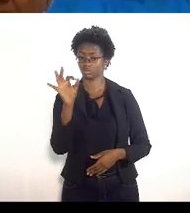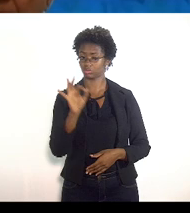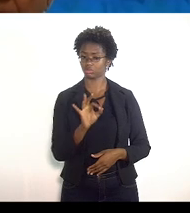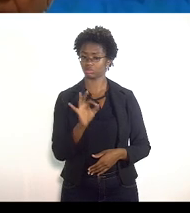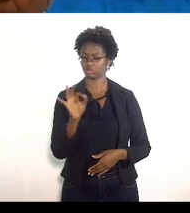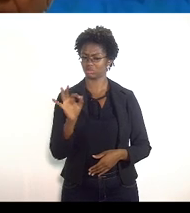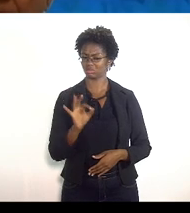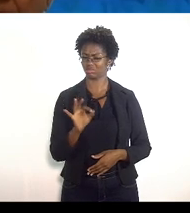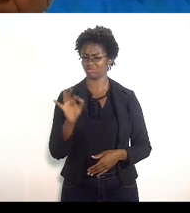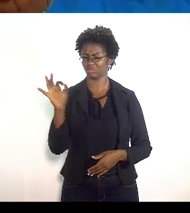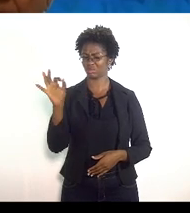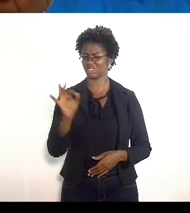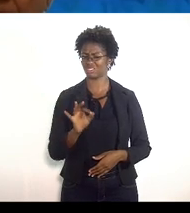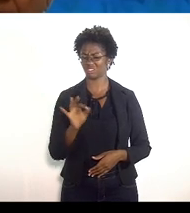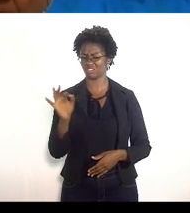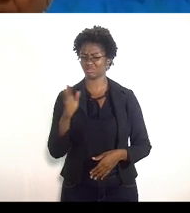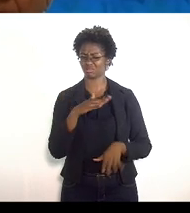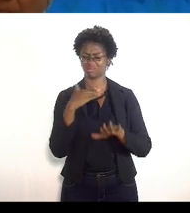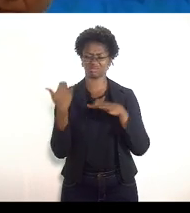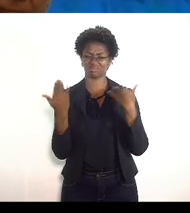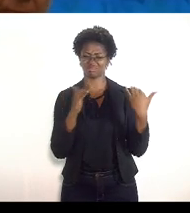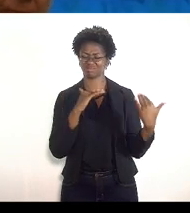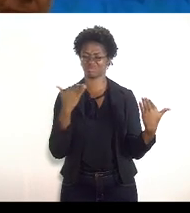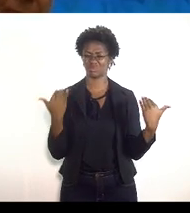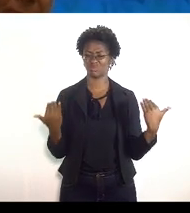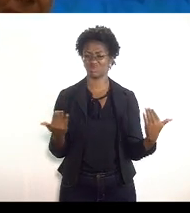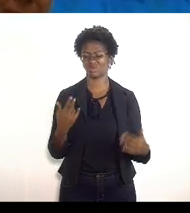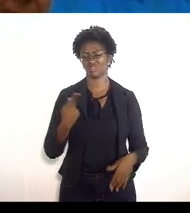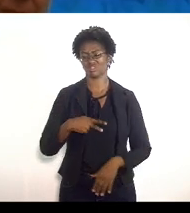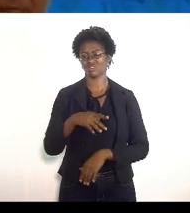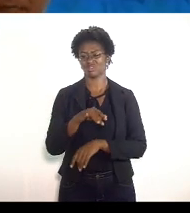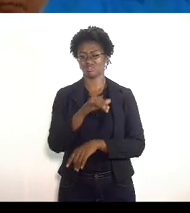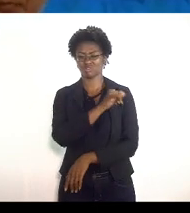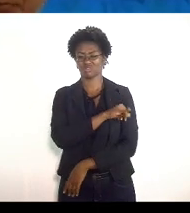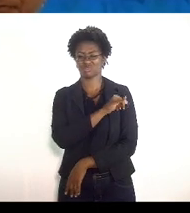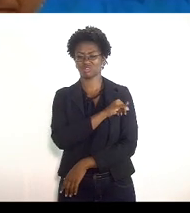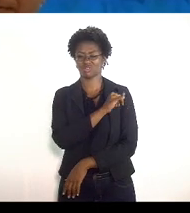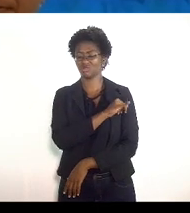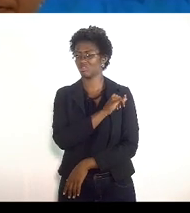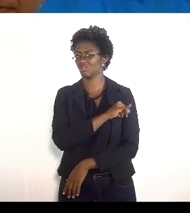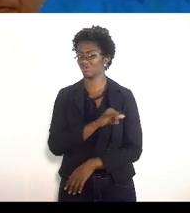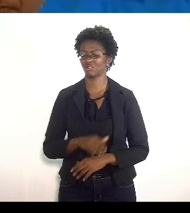104% de óbitos no Rio de Janeiro. Obrigada, era só isso.